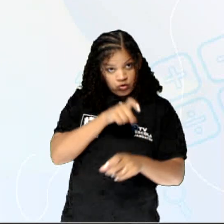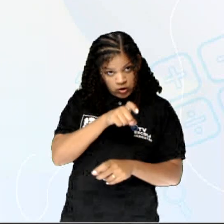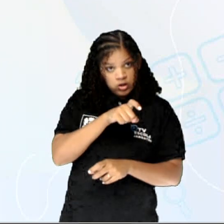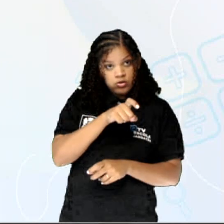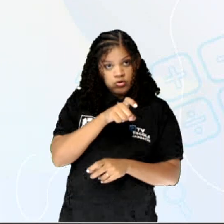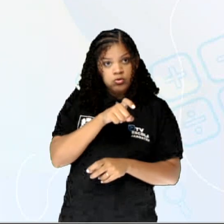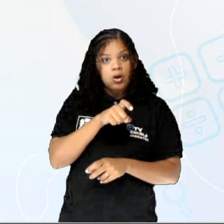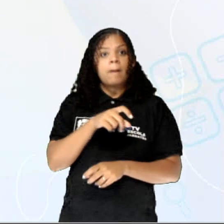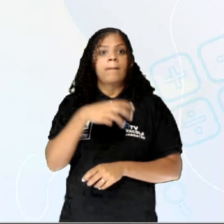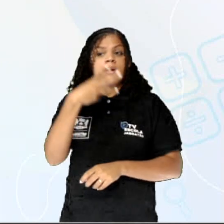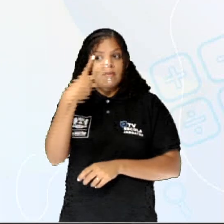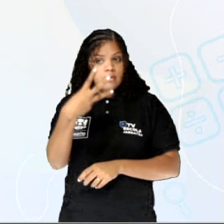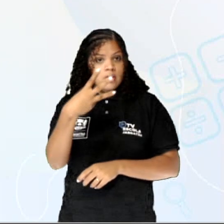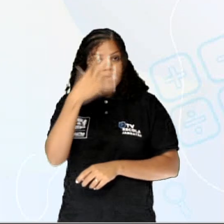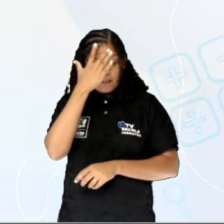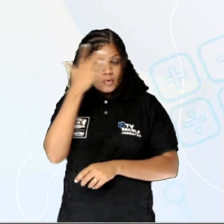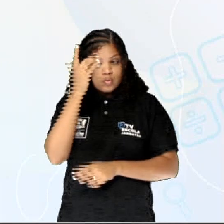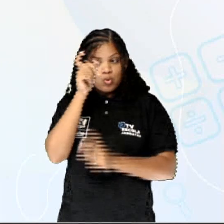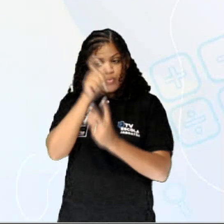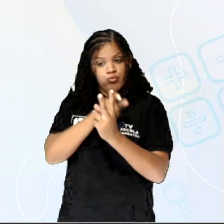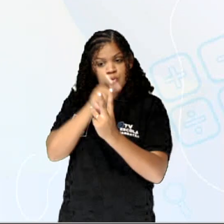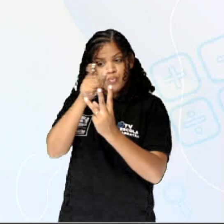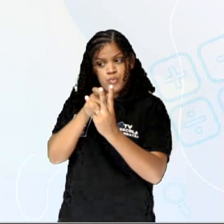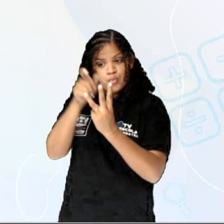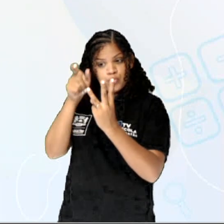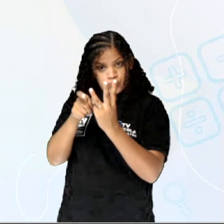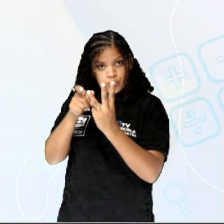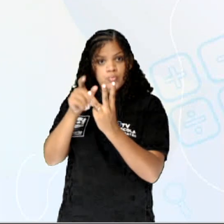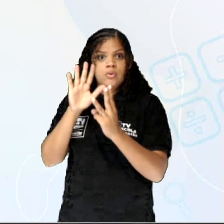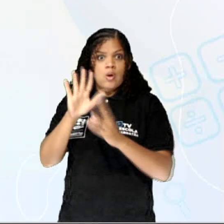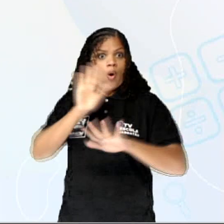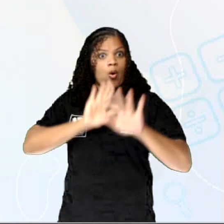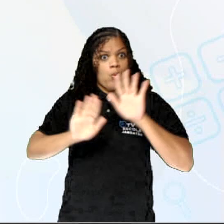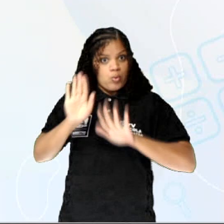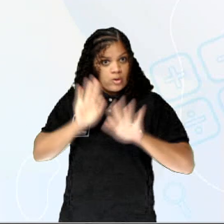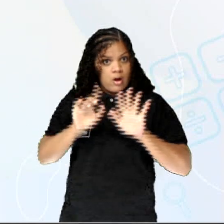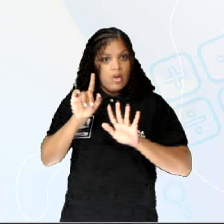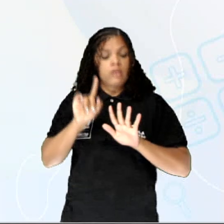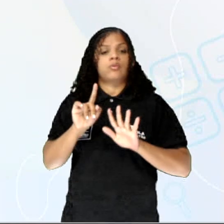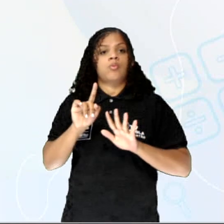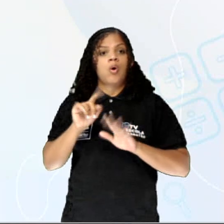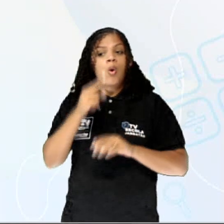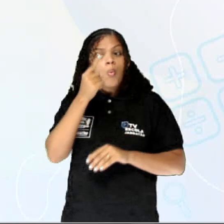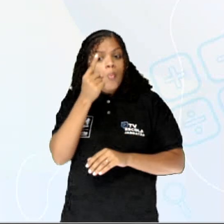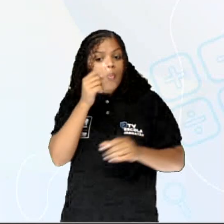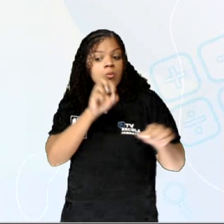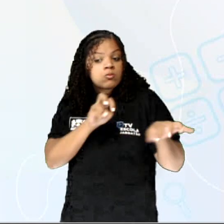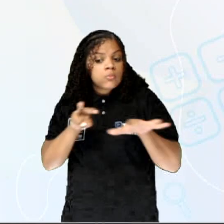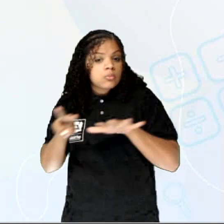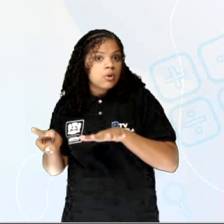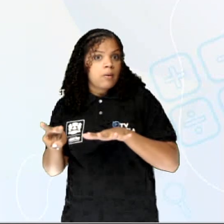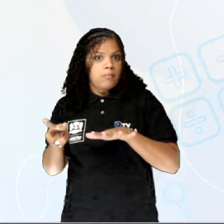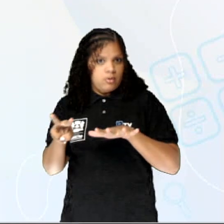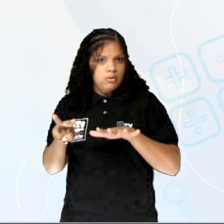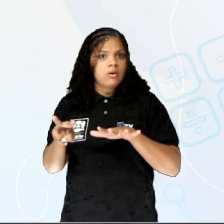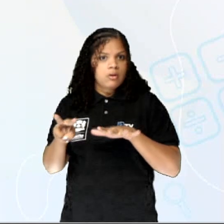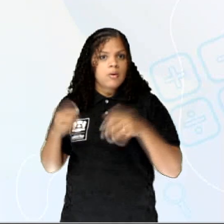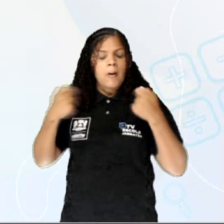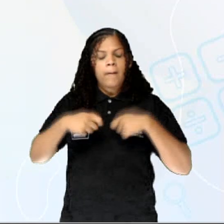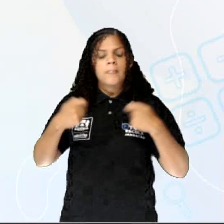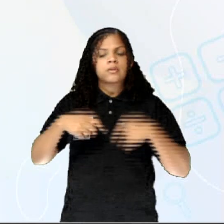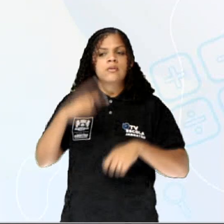pessoas por 5 dias. Quanto cobrará de 3 pessoas que pretendem ficar uma semana? Então tem